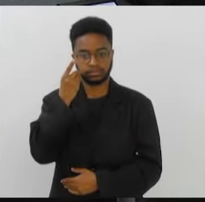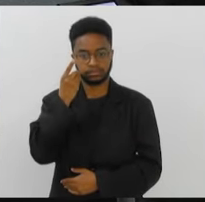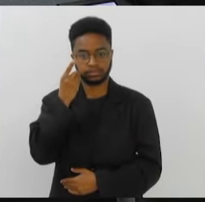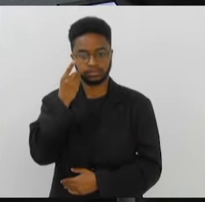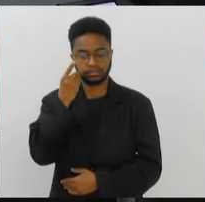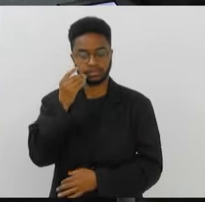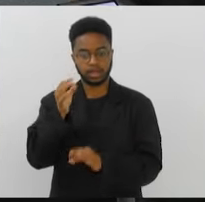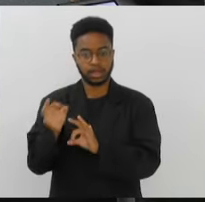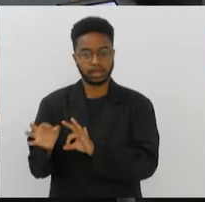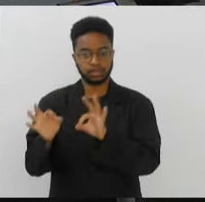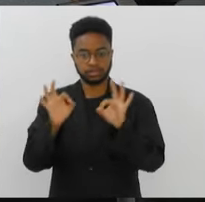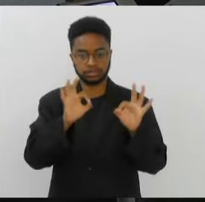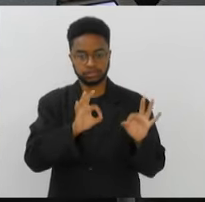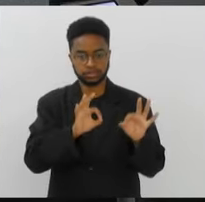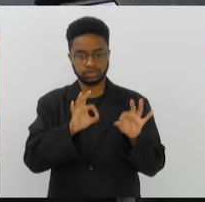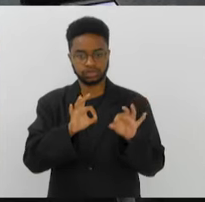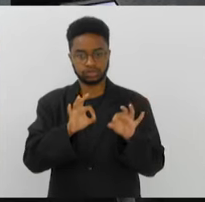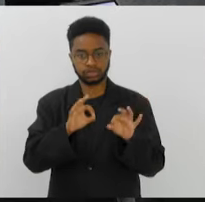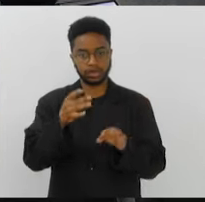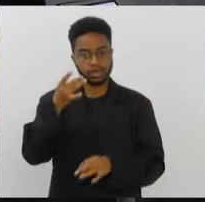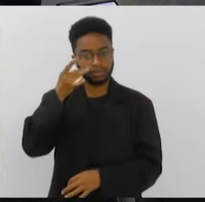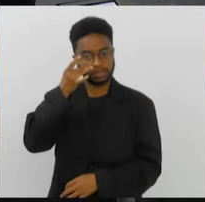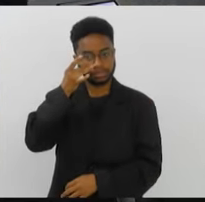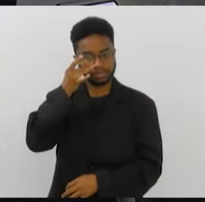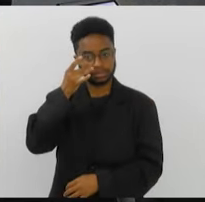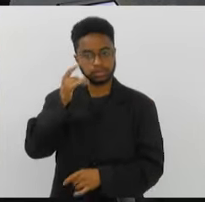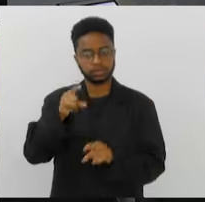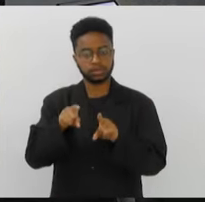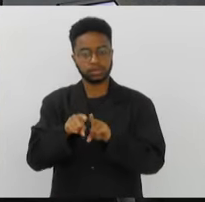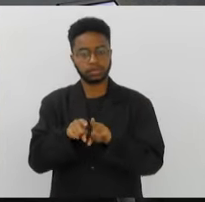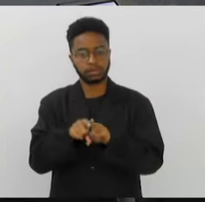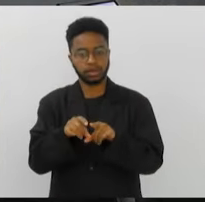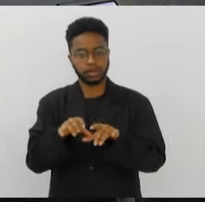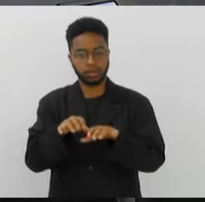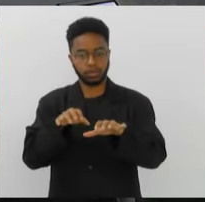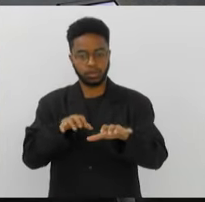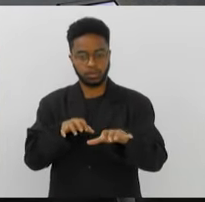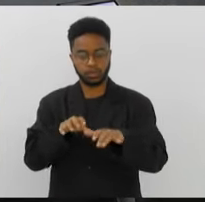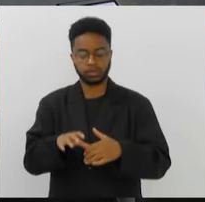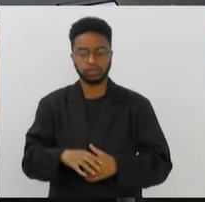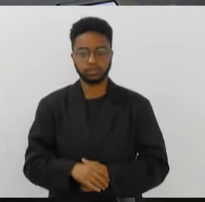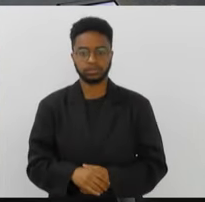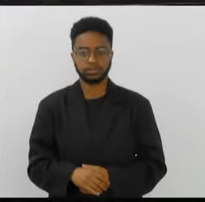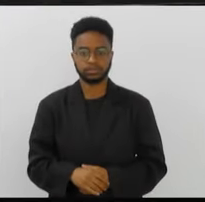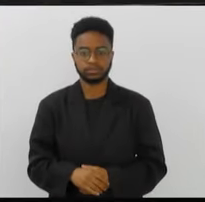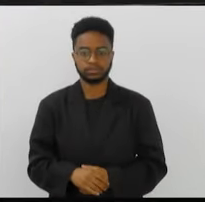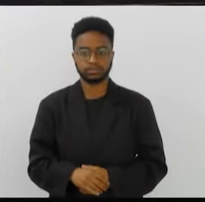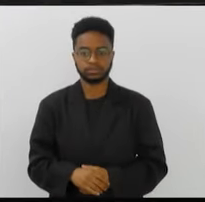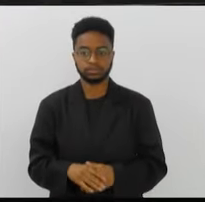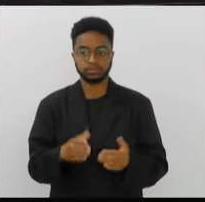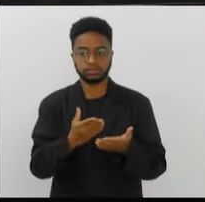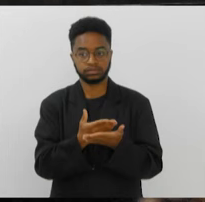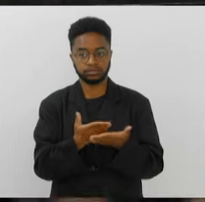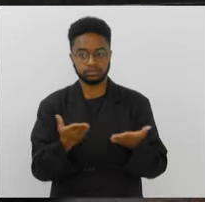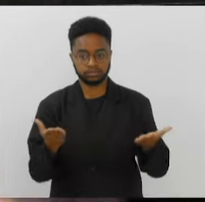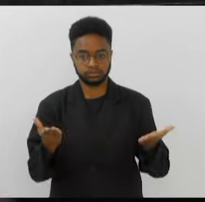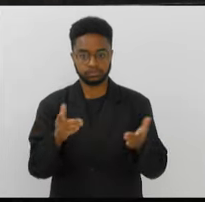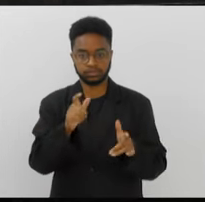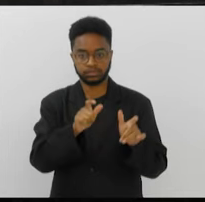nos acompanham de forma presencial e remota, senhoras e